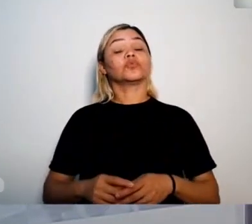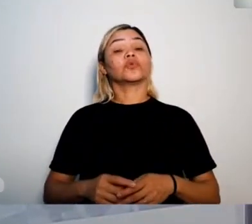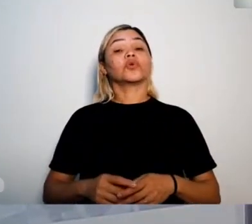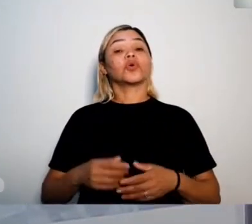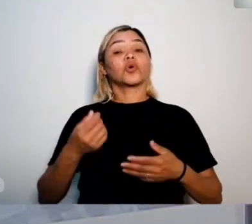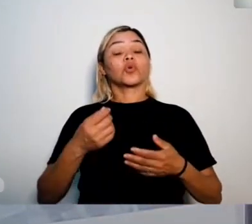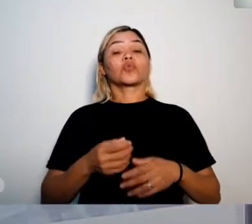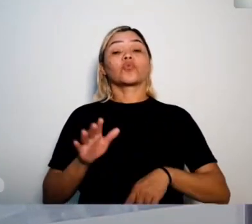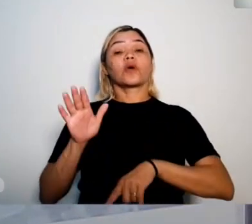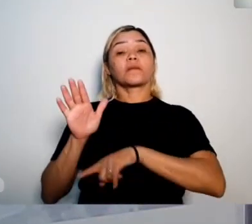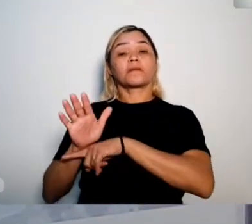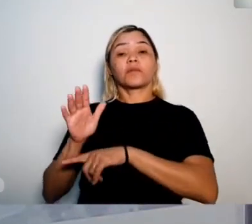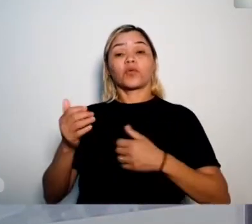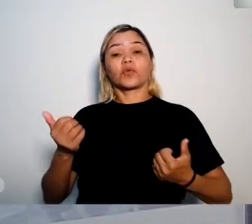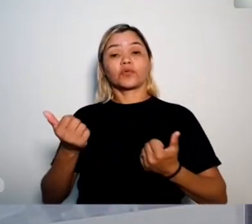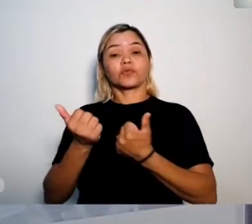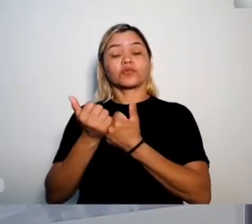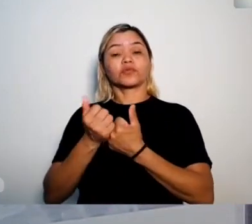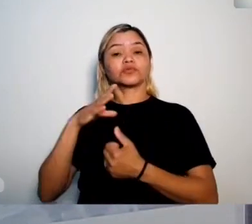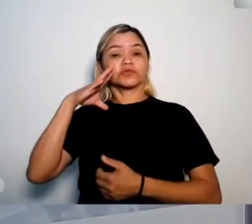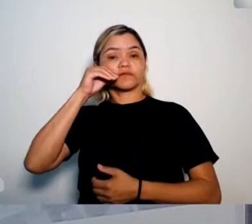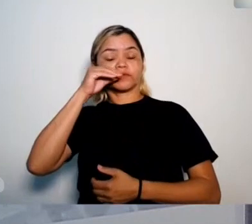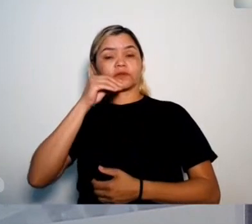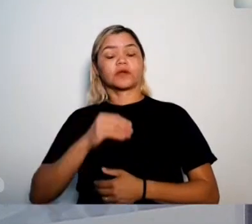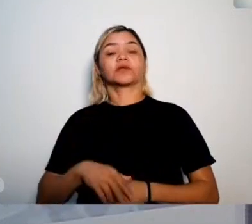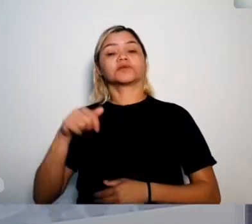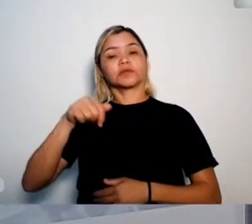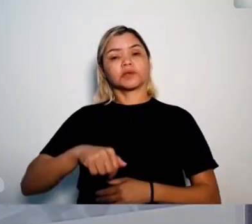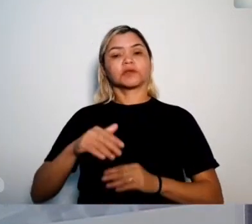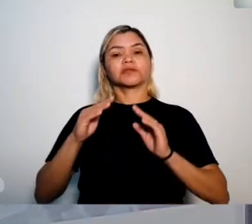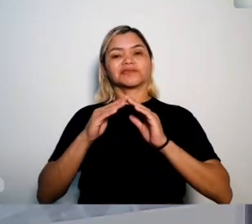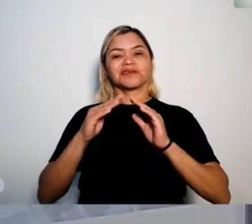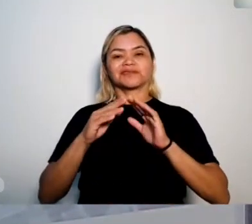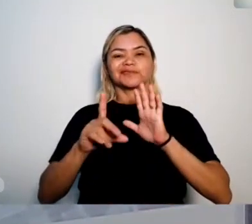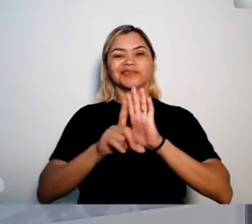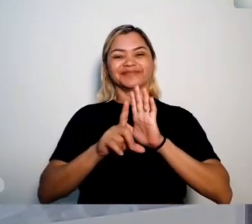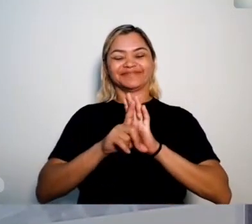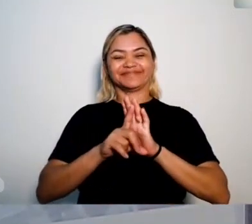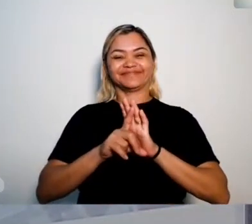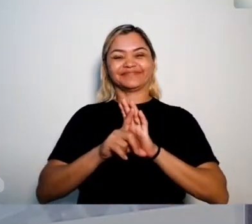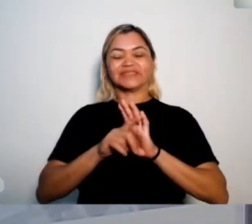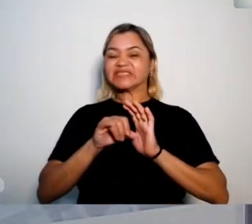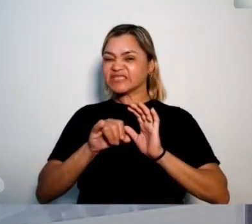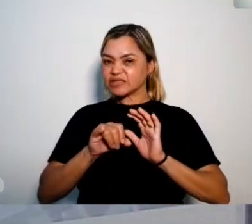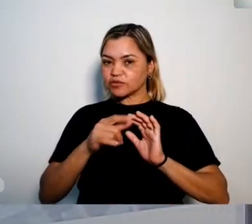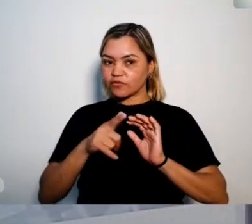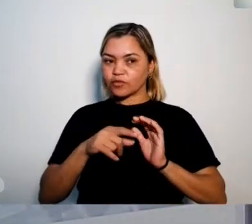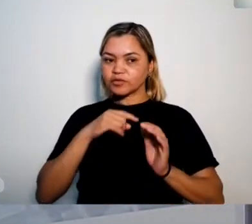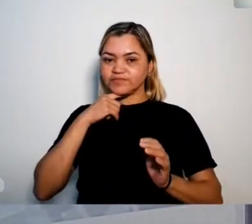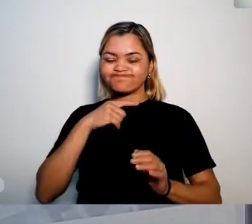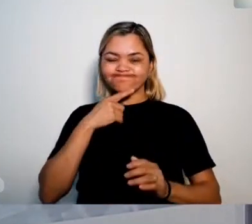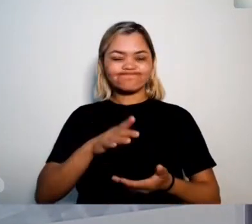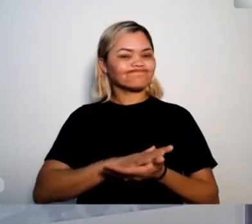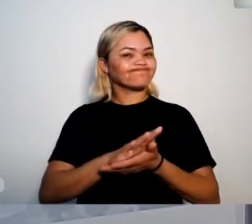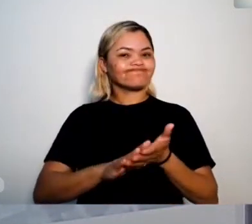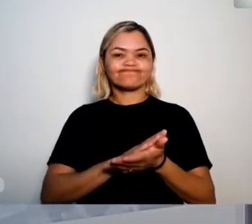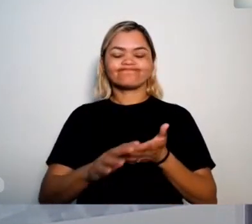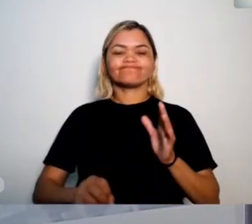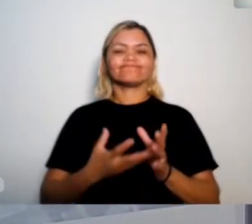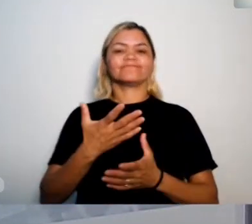auxílio dos funcionários dessa casa. Se não fosse os funcionários, nada disso teria